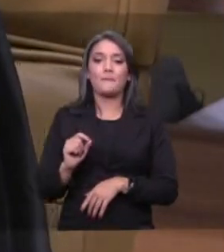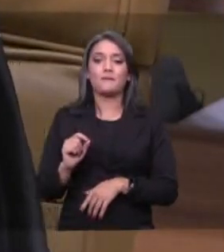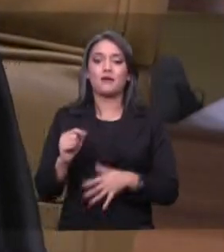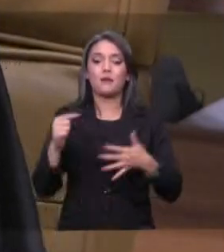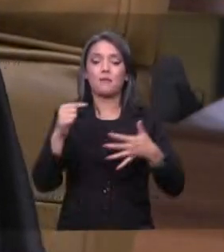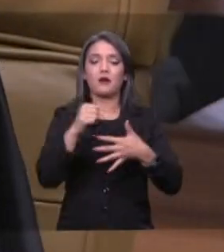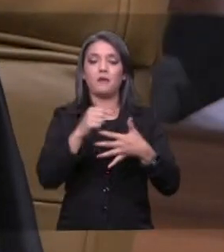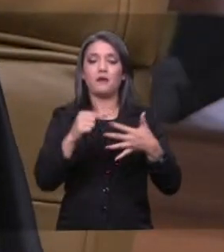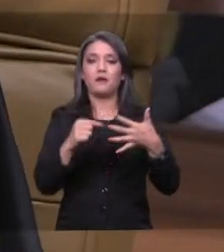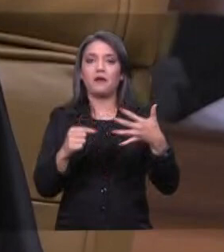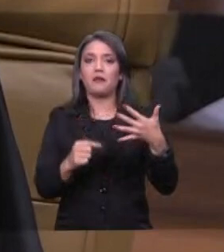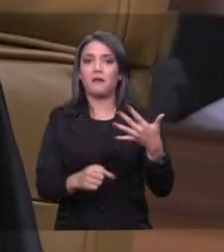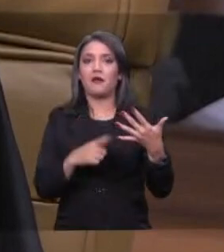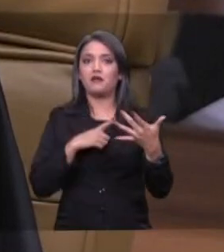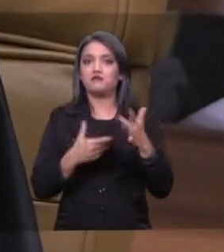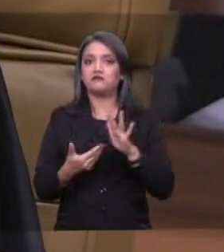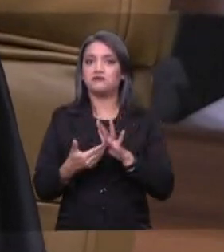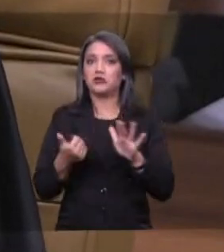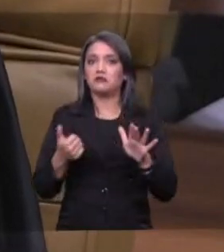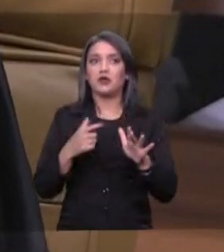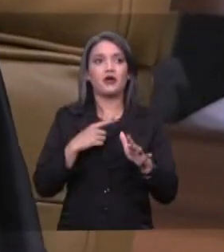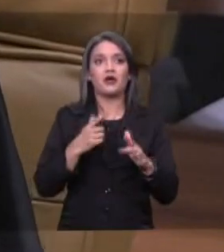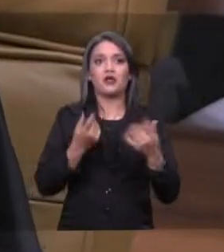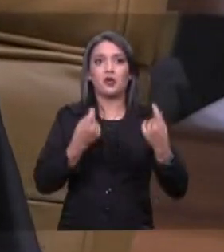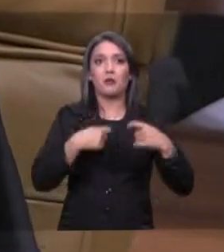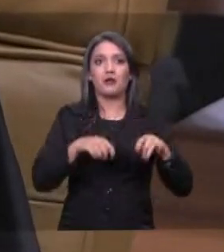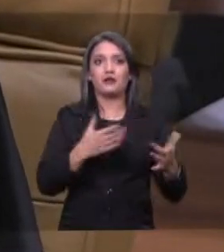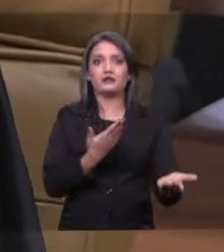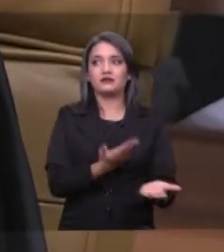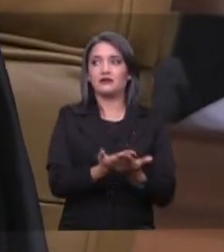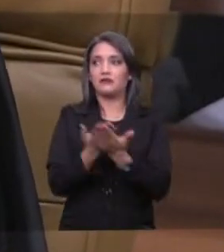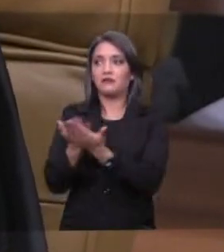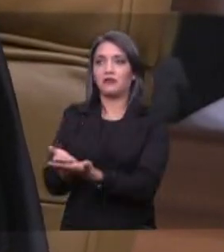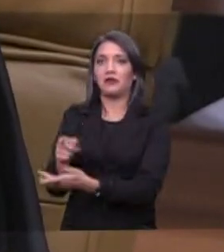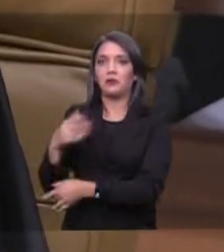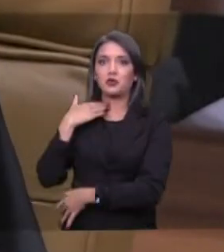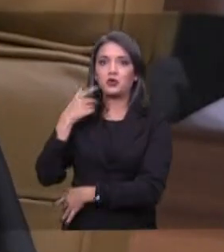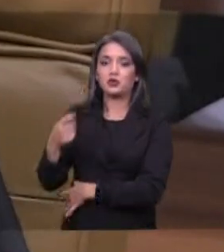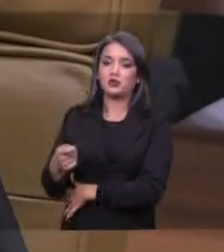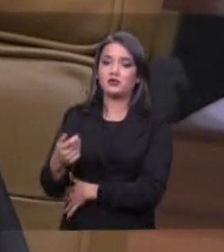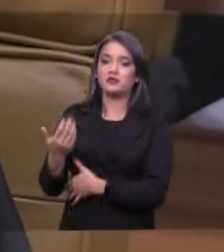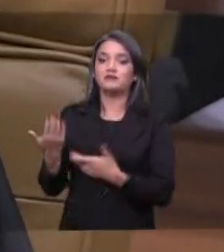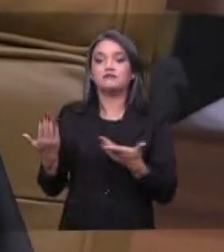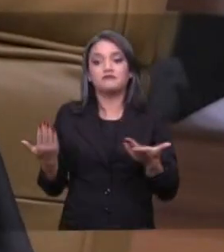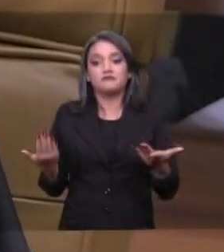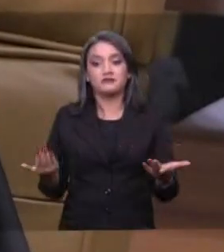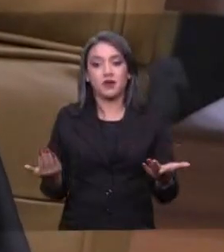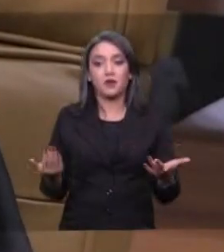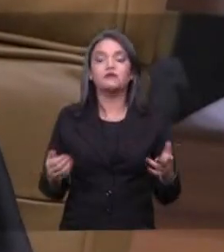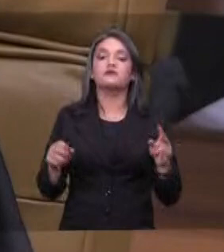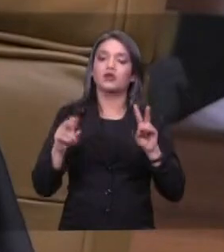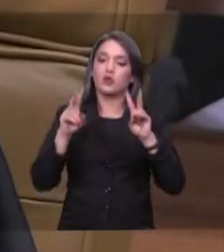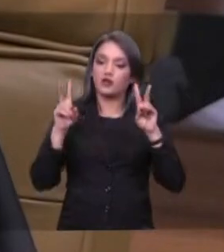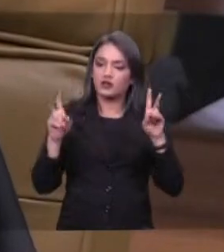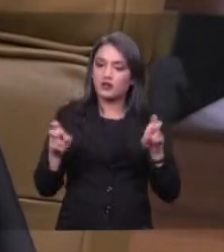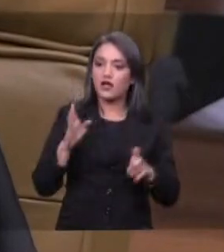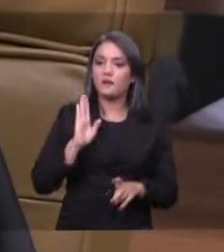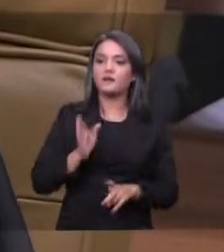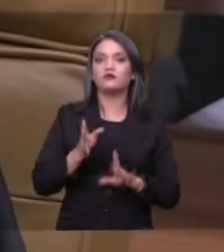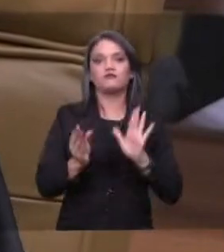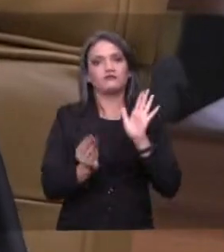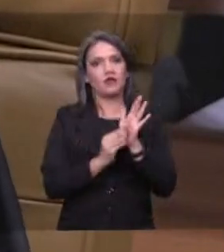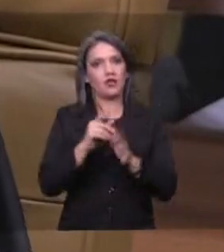elementos não fossem levados ao juiz. Então, na verdade, o tema está posto e é um tema